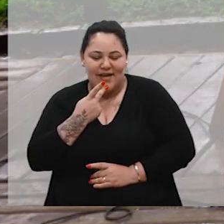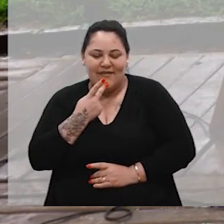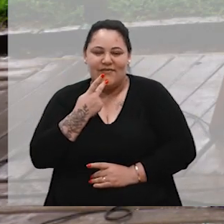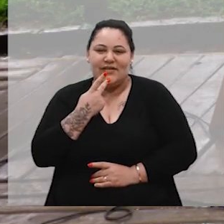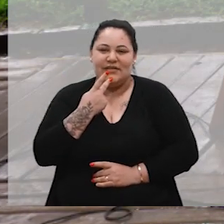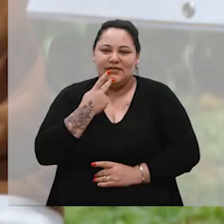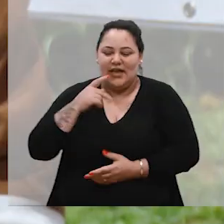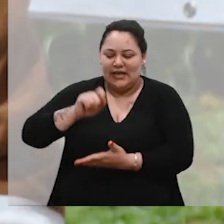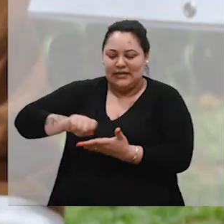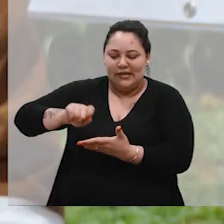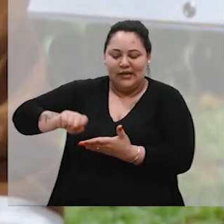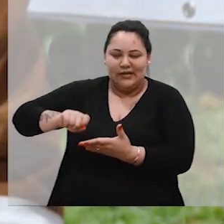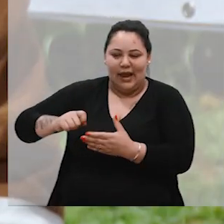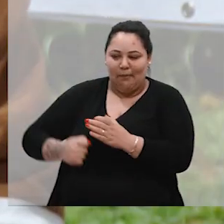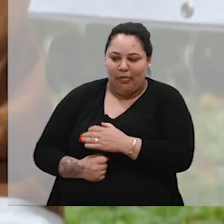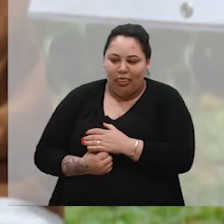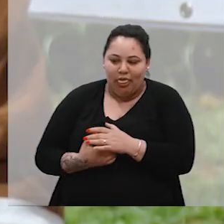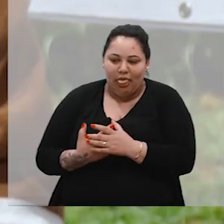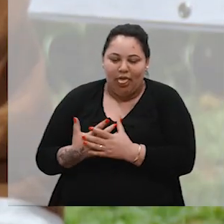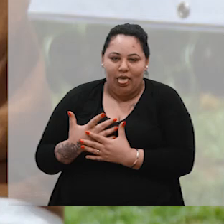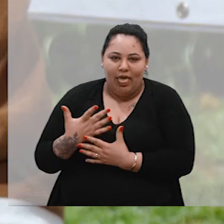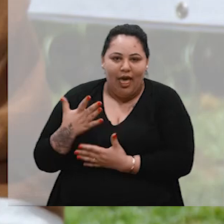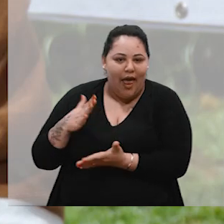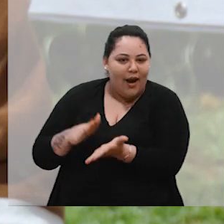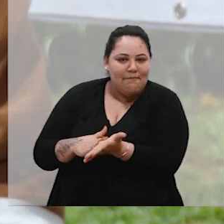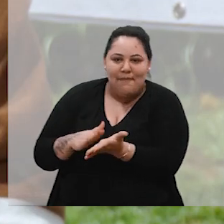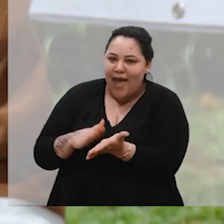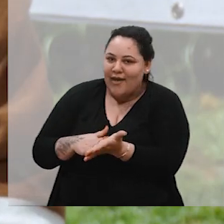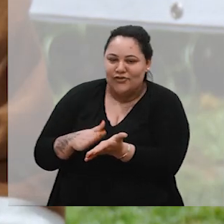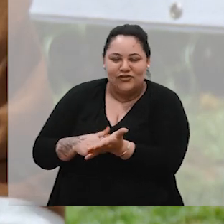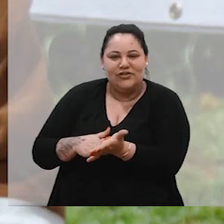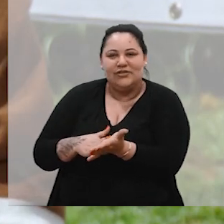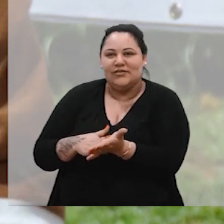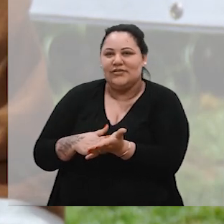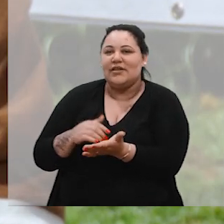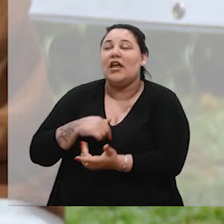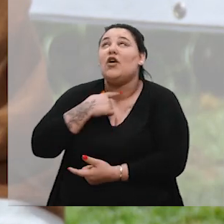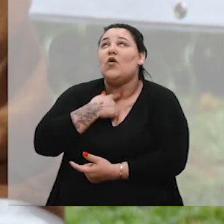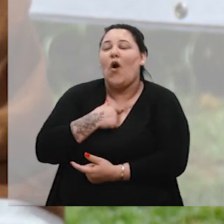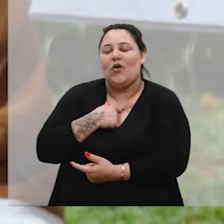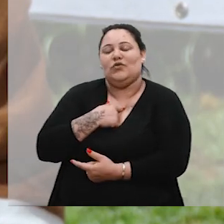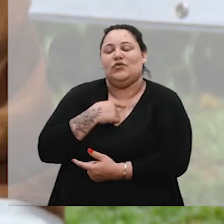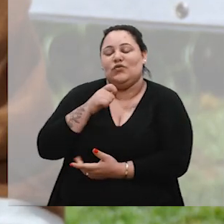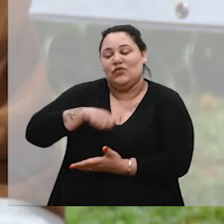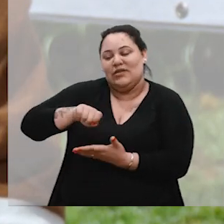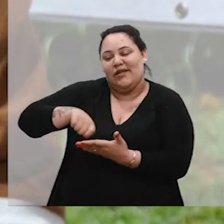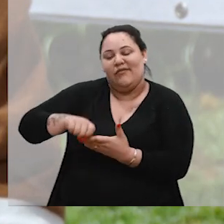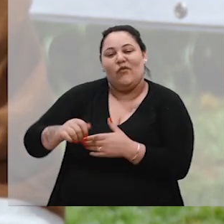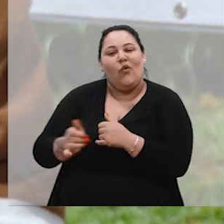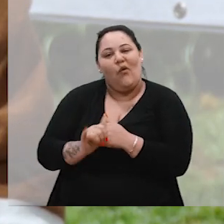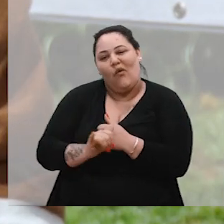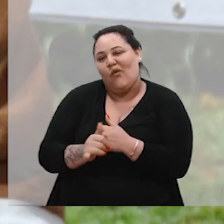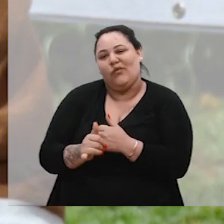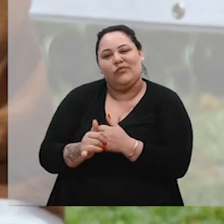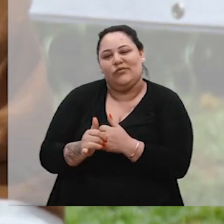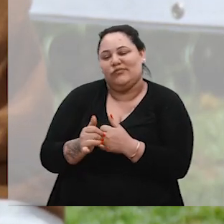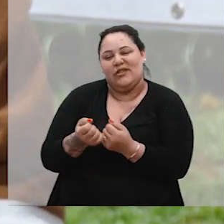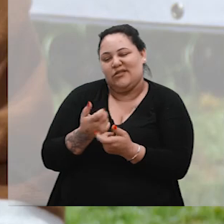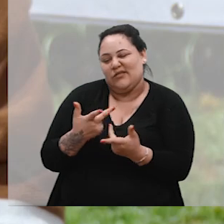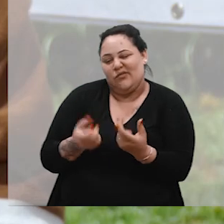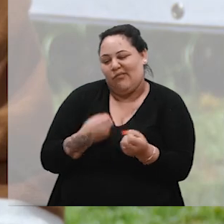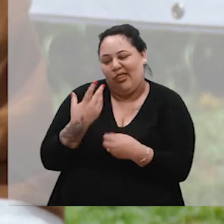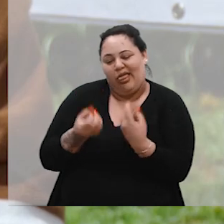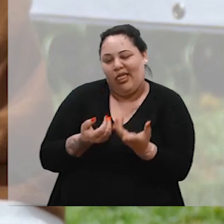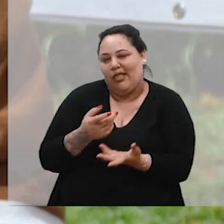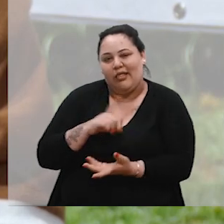a escrita se impõe, ela exige. Eu gosto muito de escrever contos, mas também tem uma